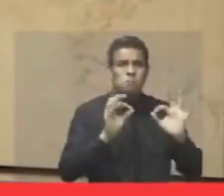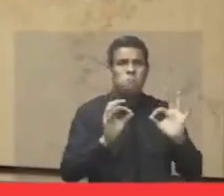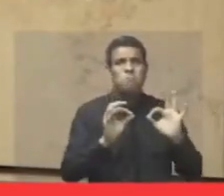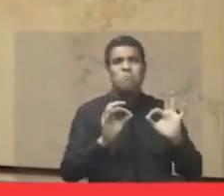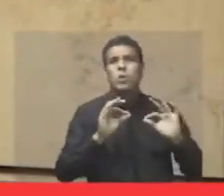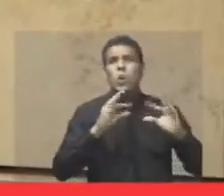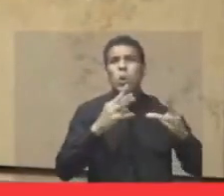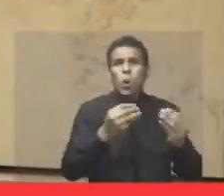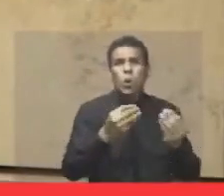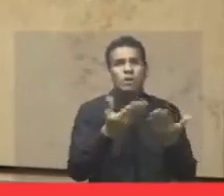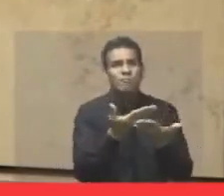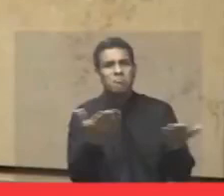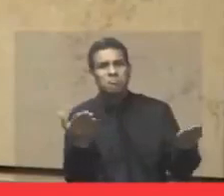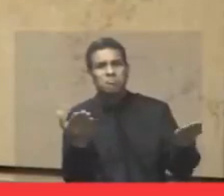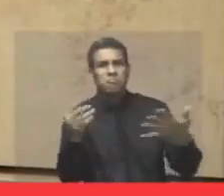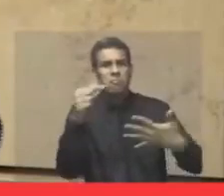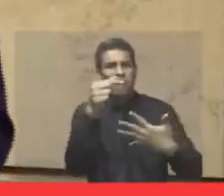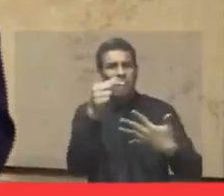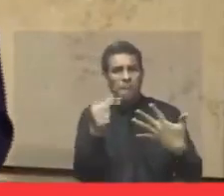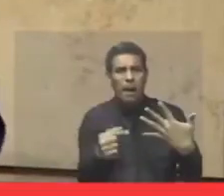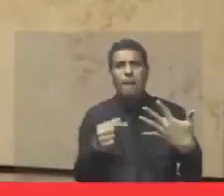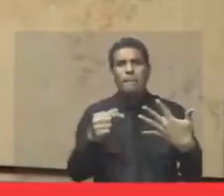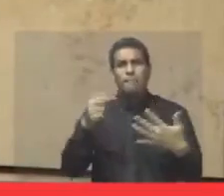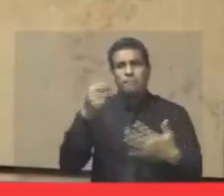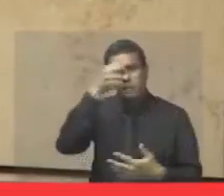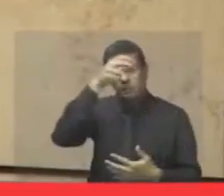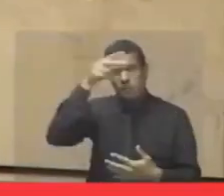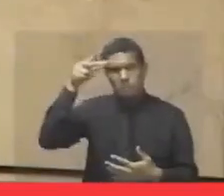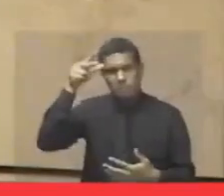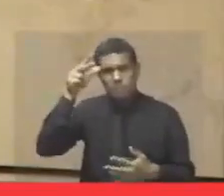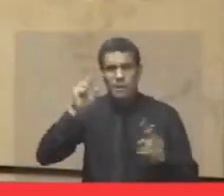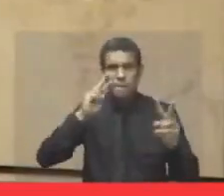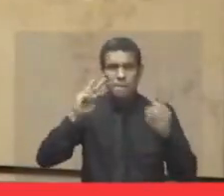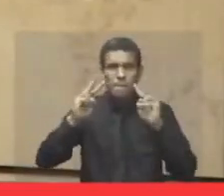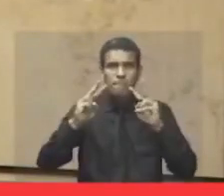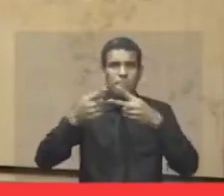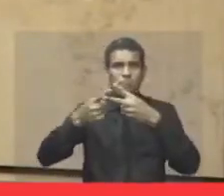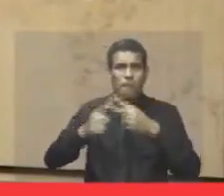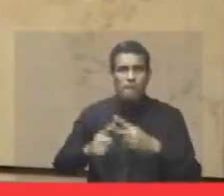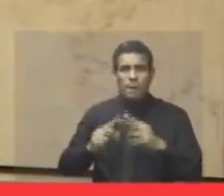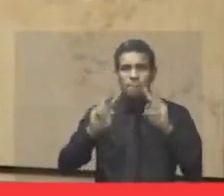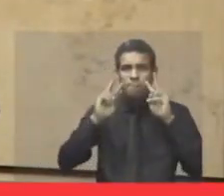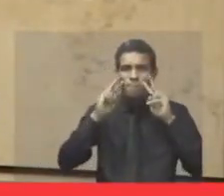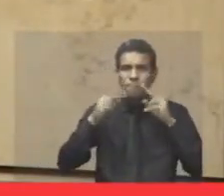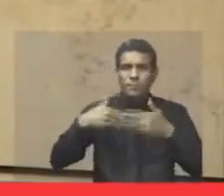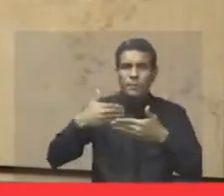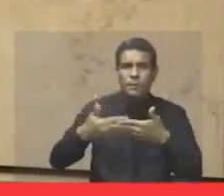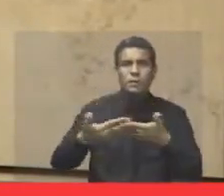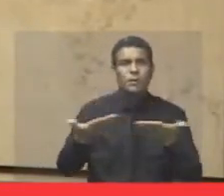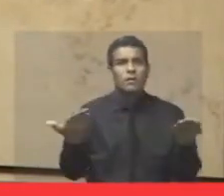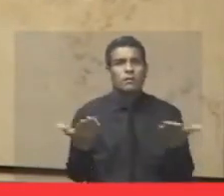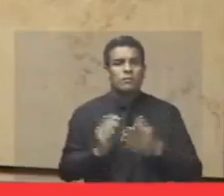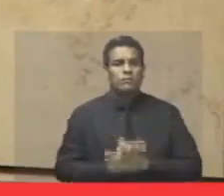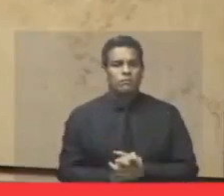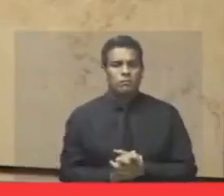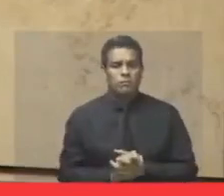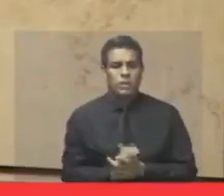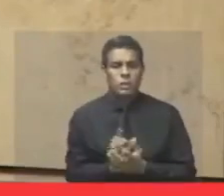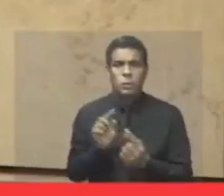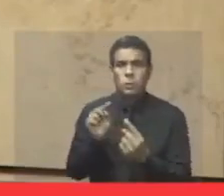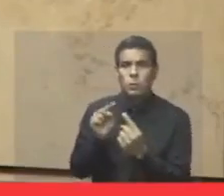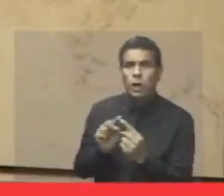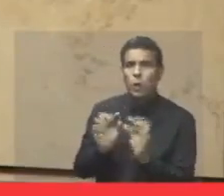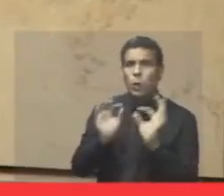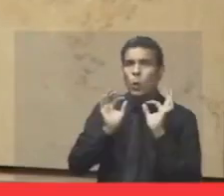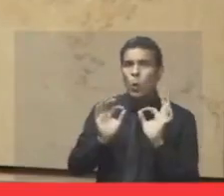sem passar pela Câmara Municipal de fazer uma reforma da Previdência. Eu, em determinado